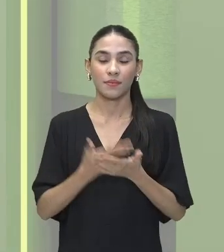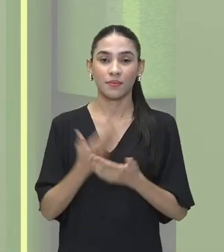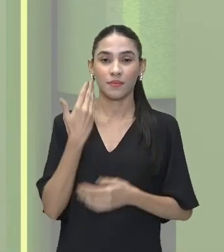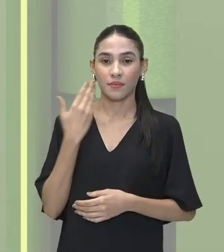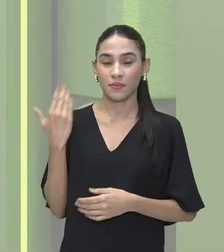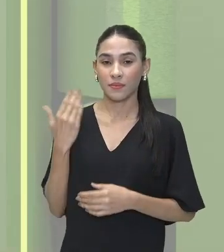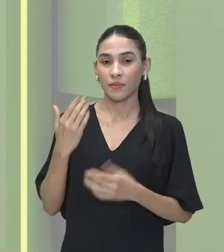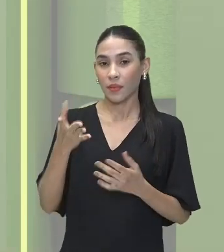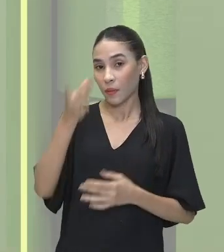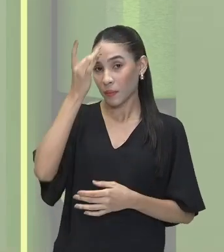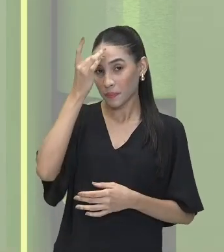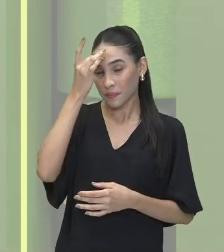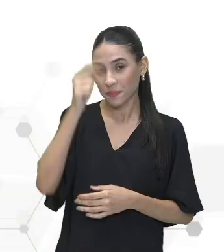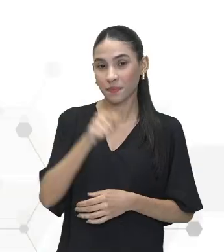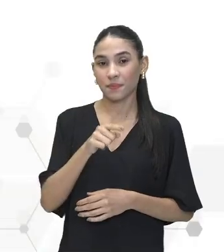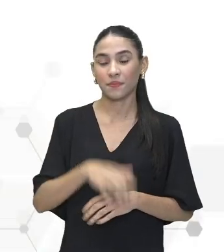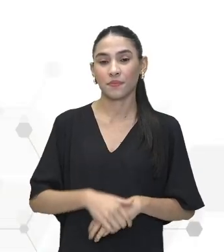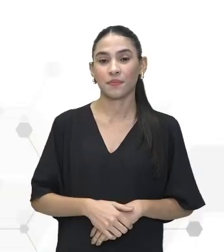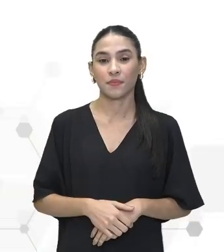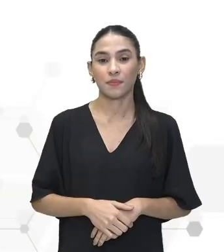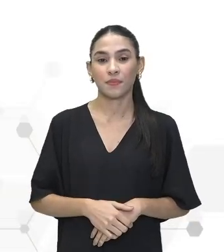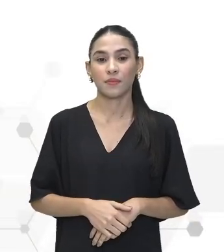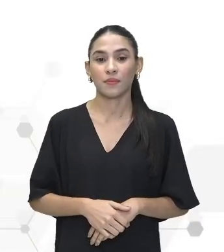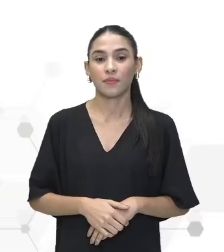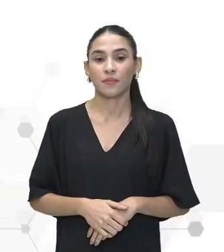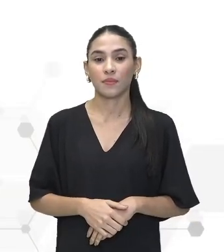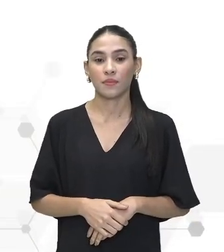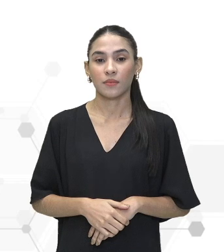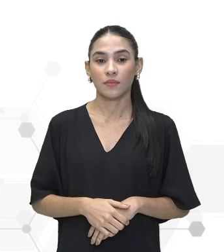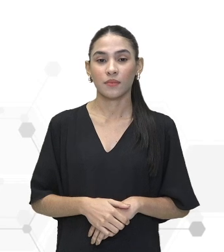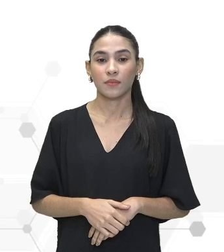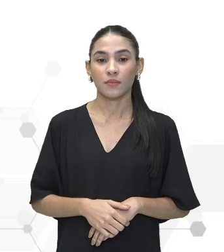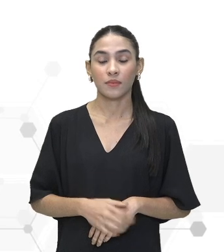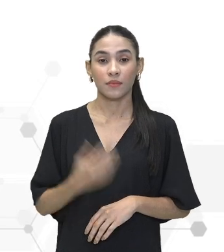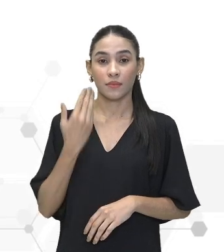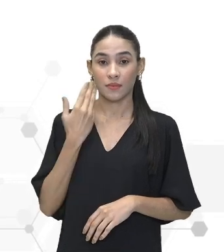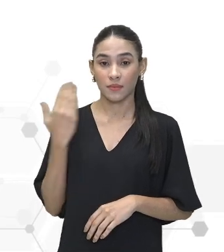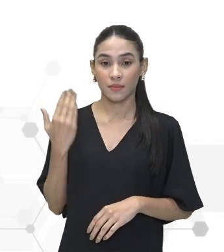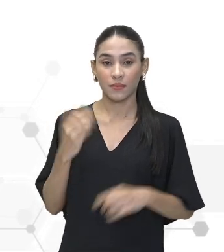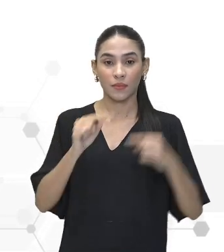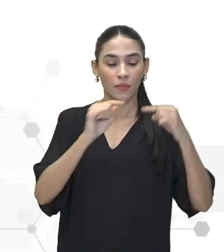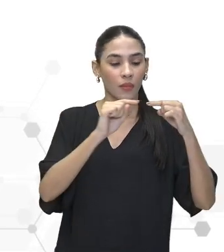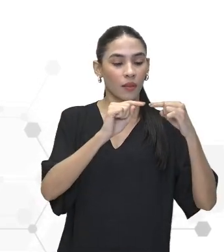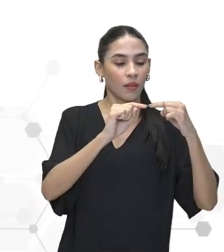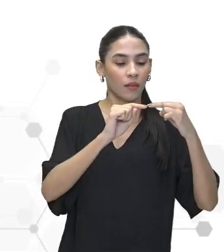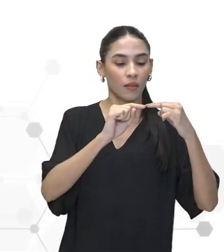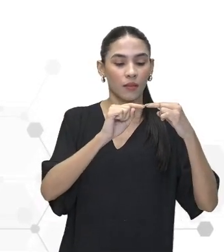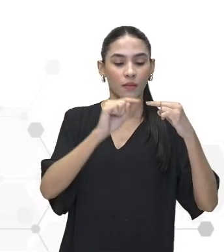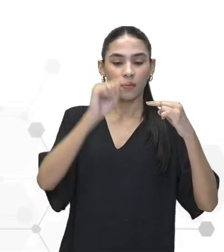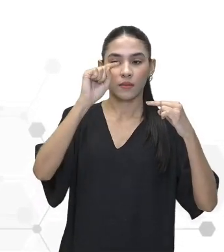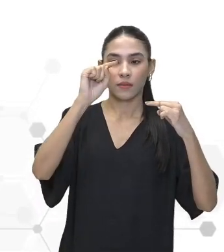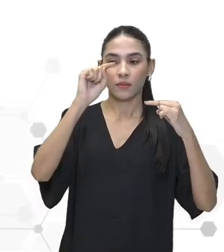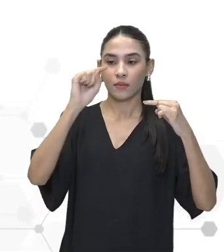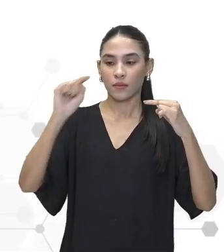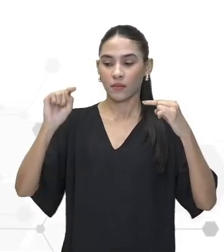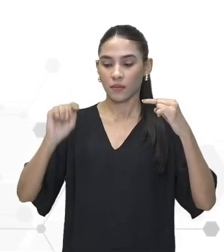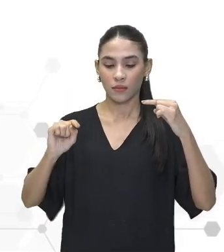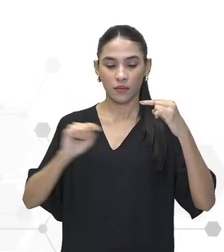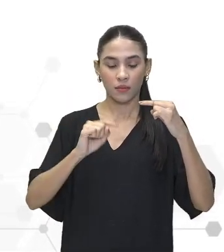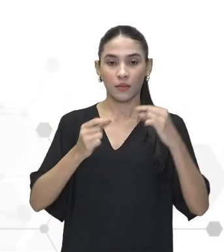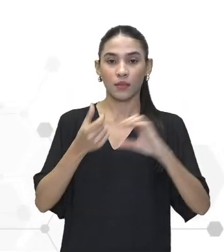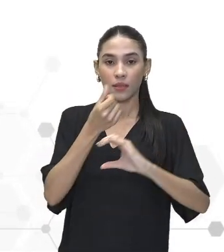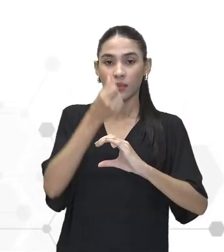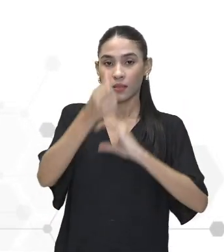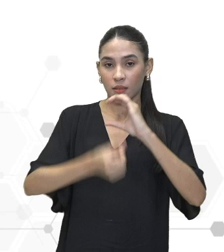para ficar bem fixo na cabeça de vocês. Tá aí, ó, o anel aromático, ele tem 6 carbonos